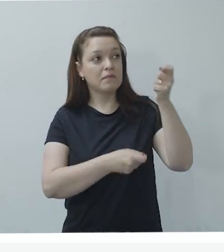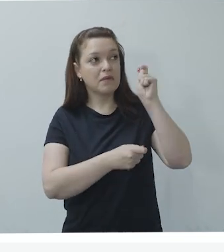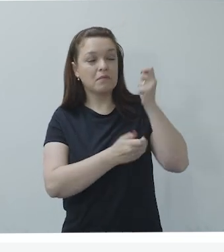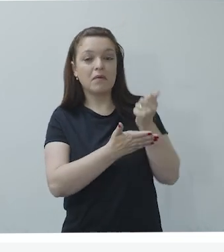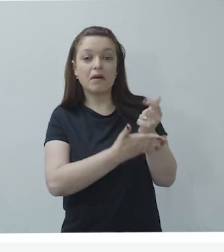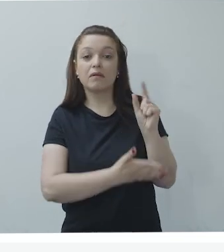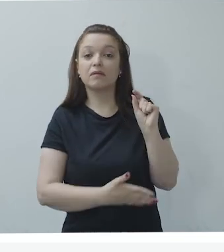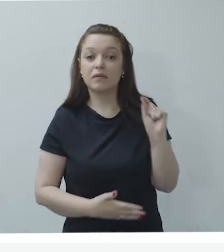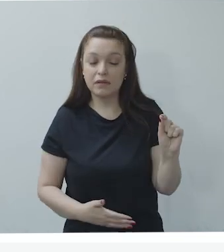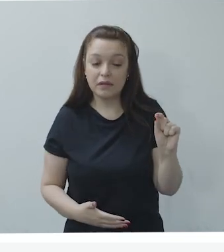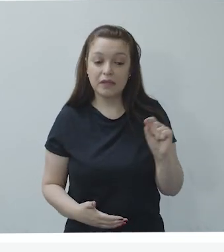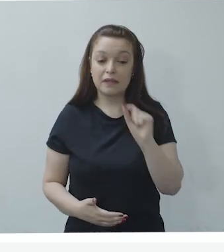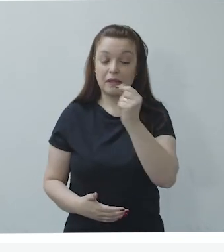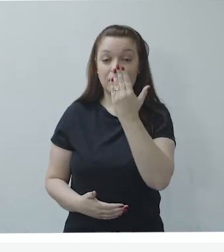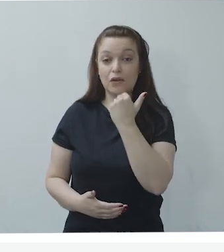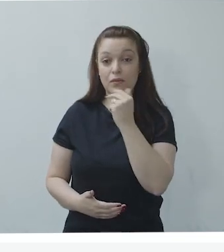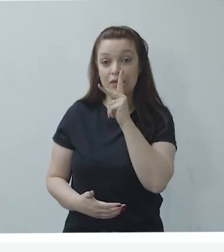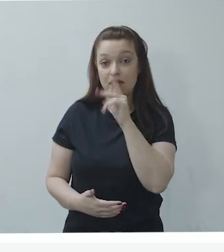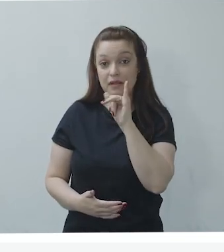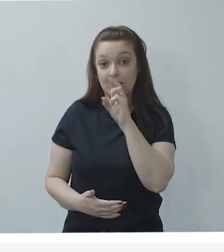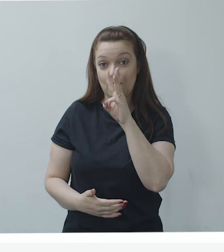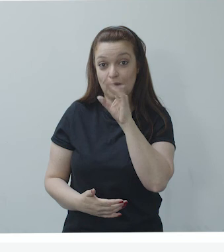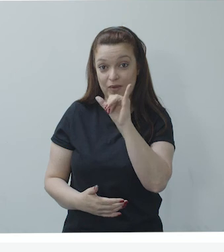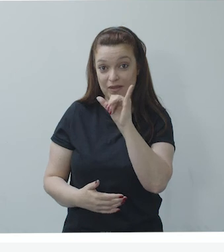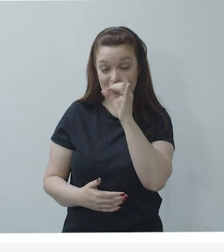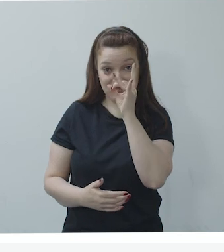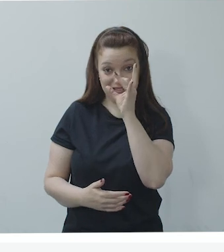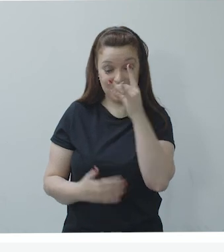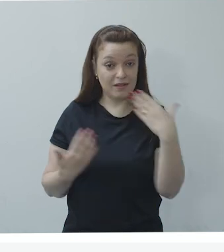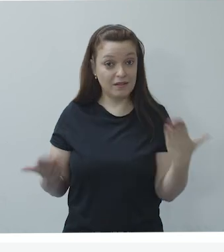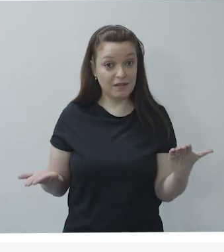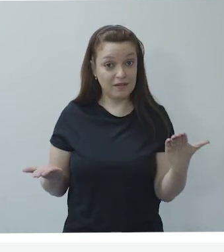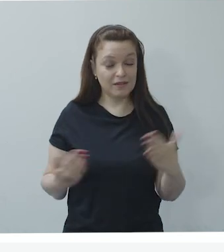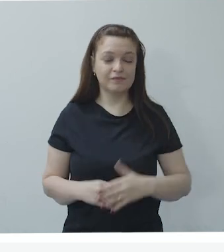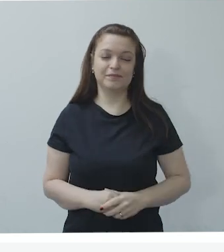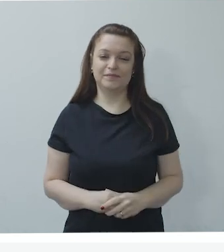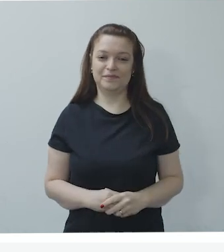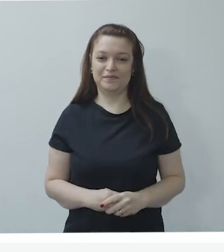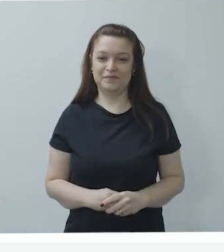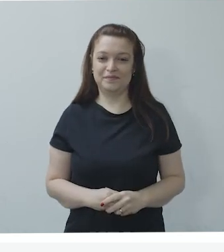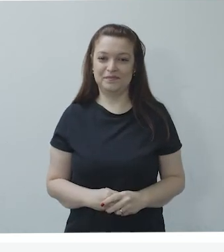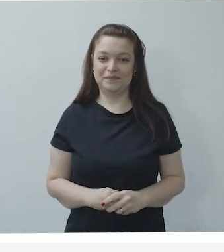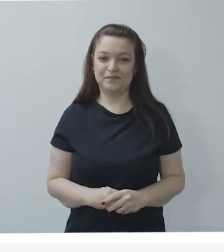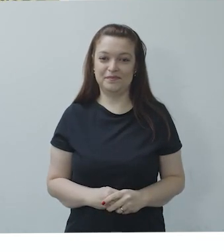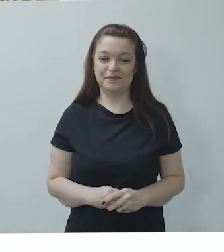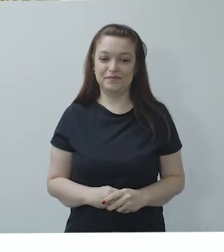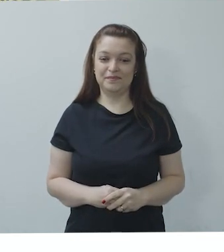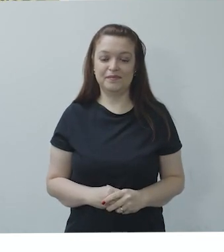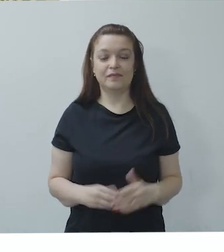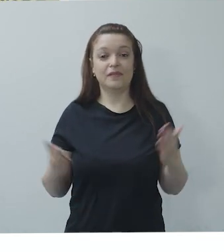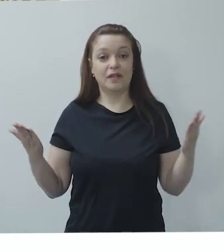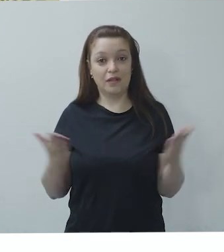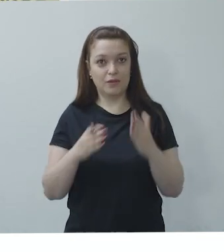comprou a pipa? Quem comeu o kiwi? Agora vamos colocar lá no quadro.